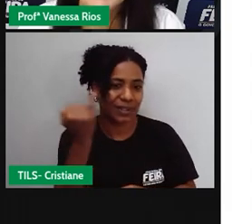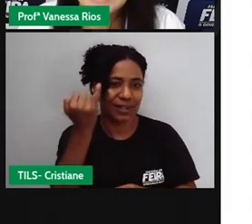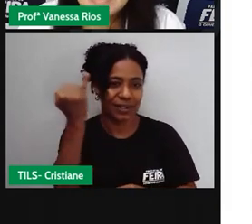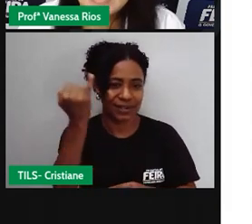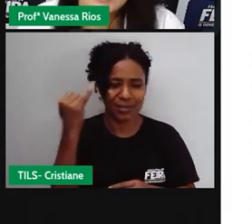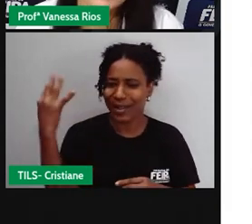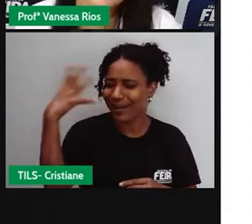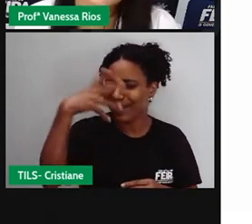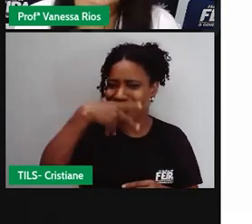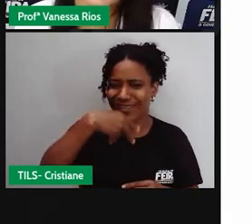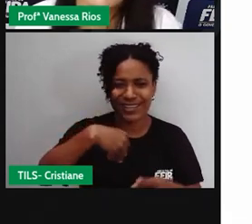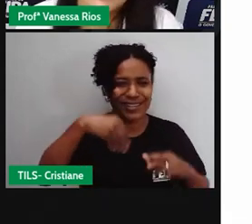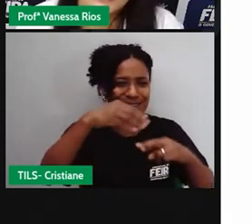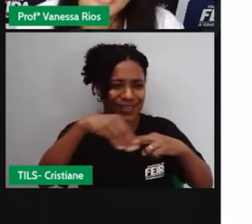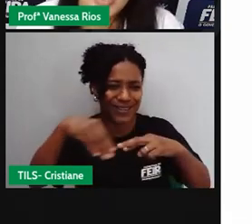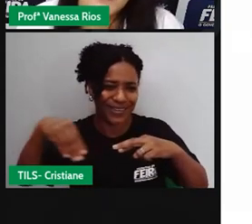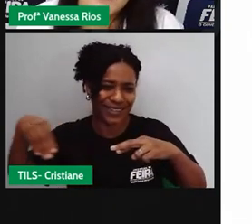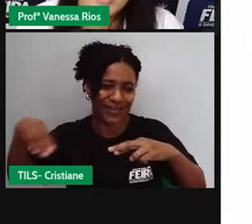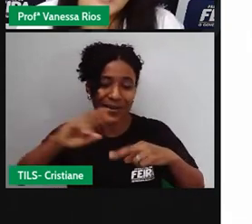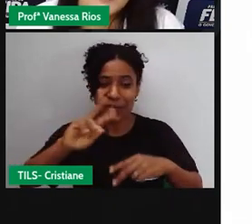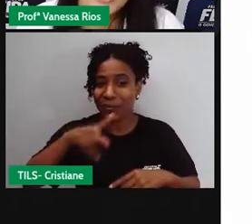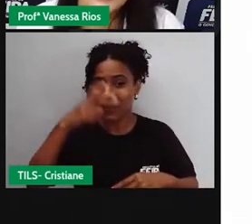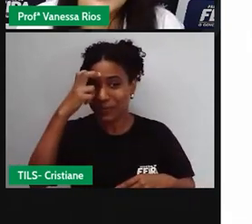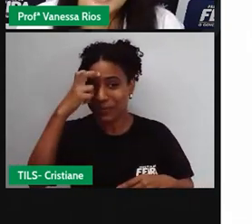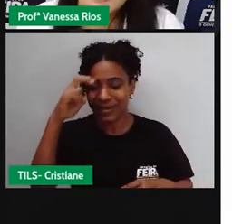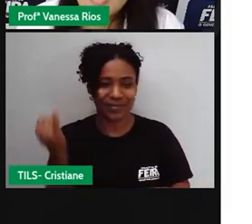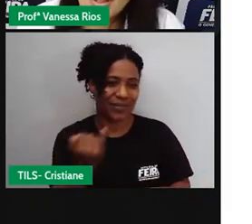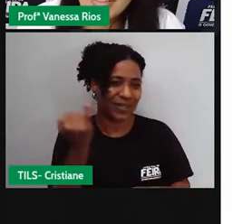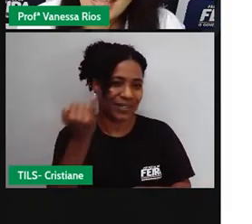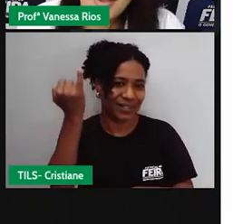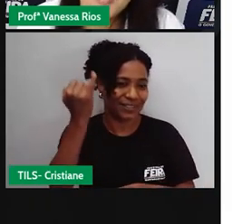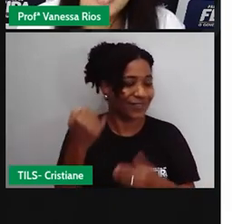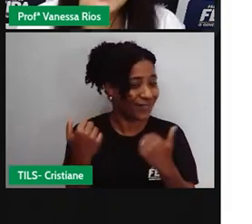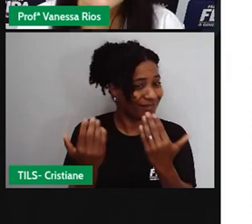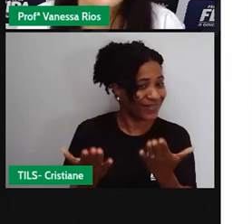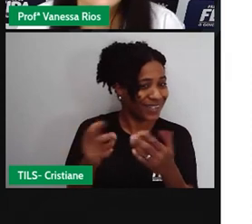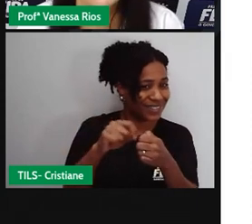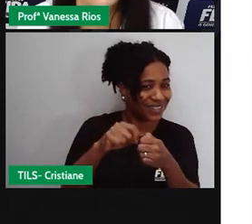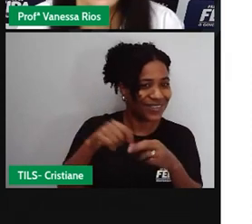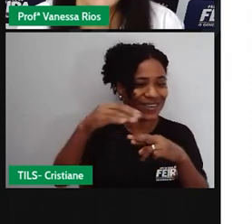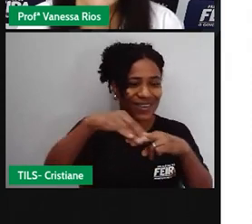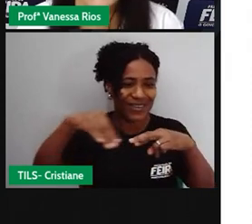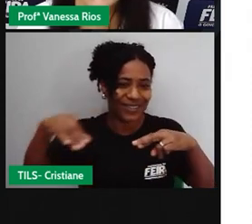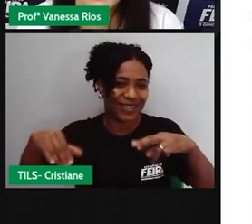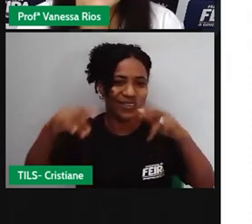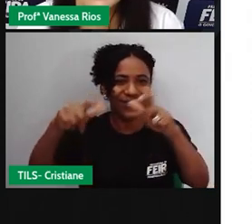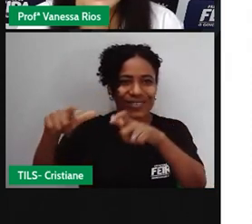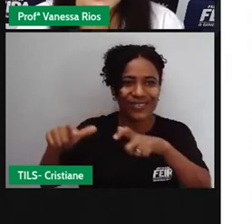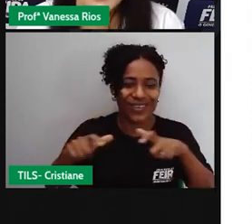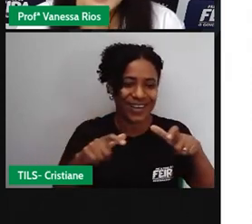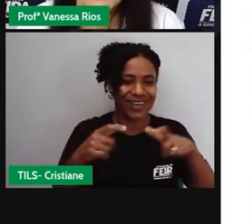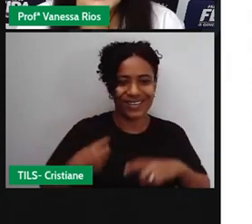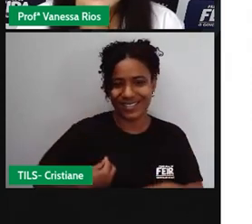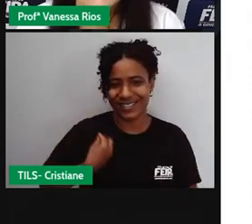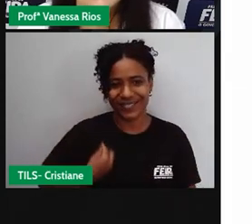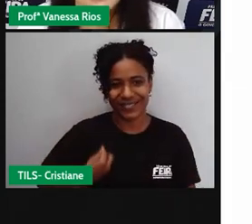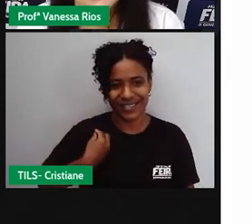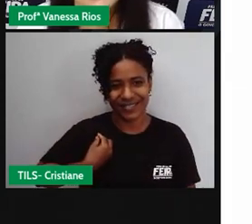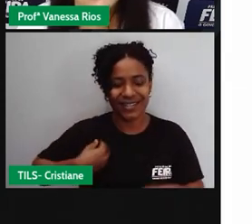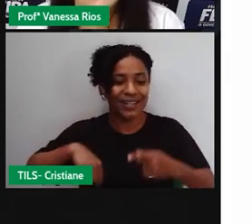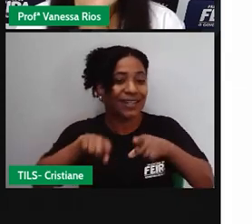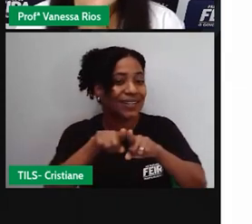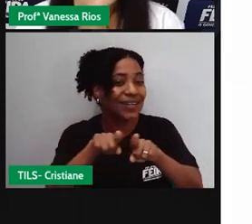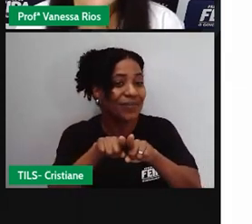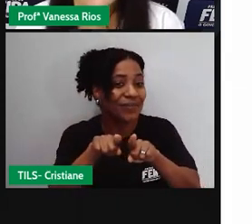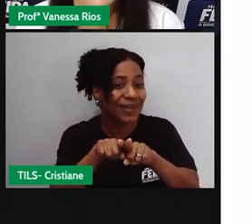sua beleza e todo o seu valor cultural. Produza aí um cordel representando o seu local de vivência, representando aí,